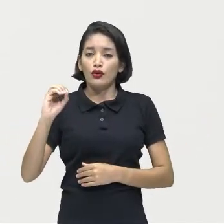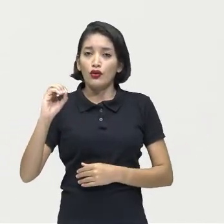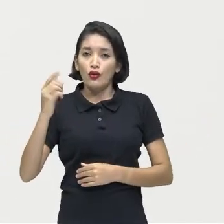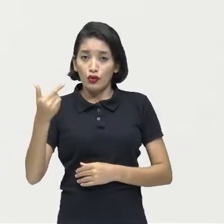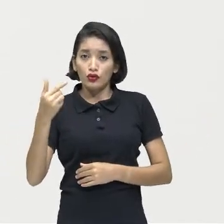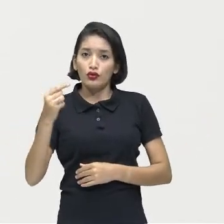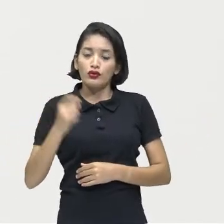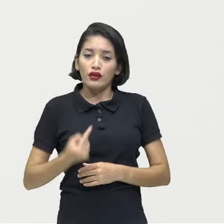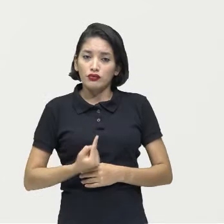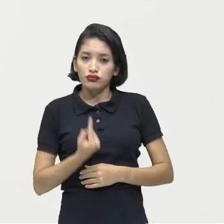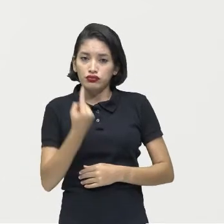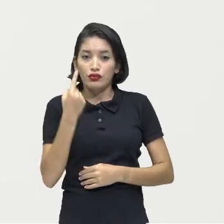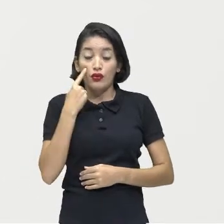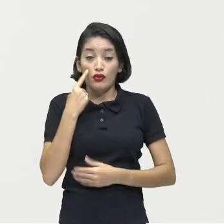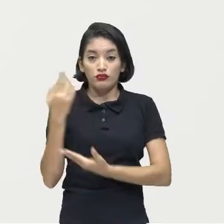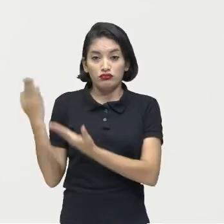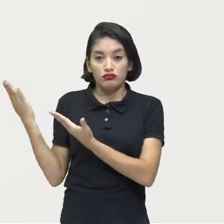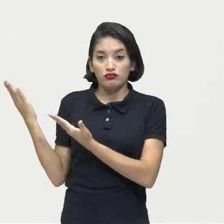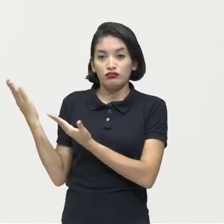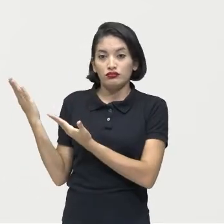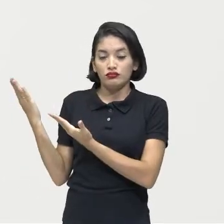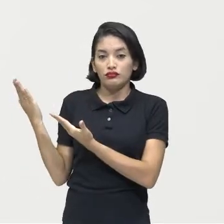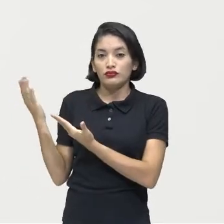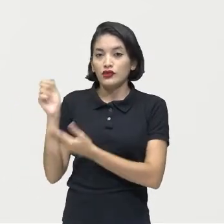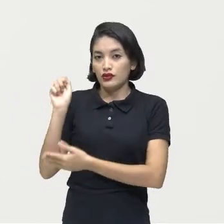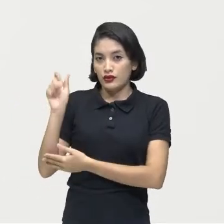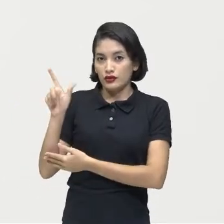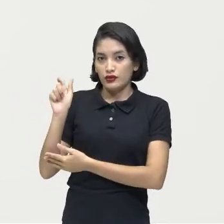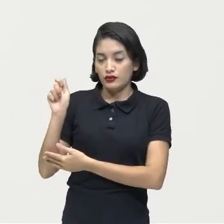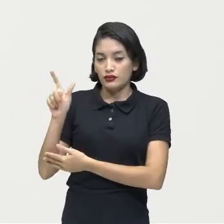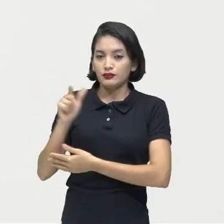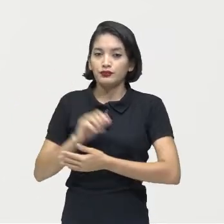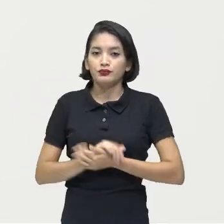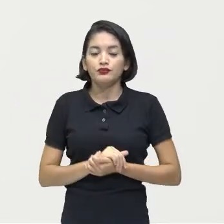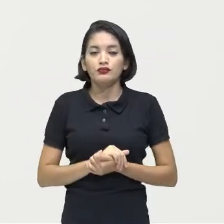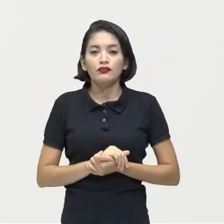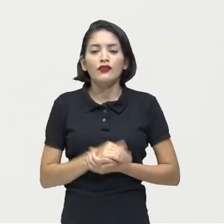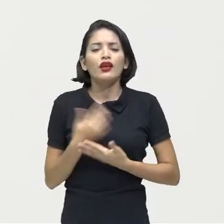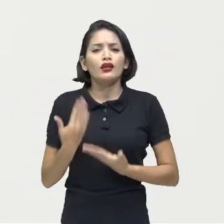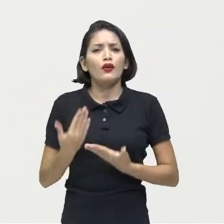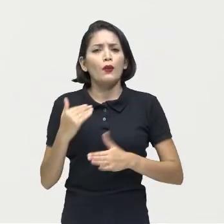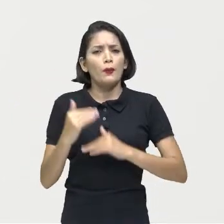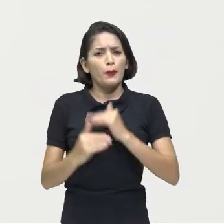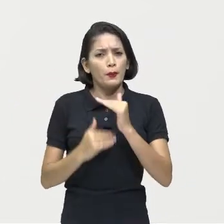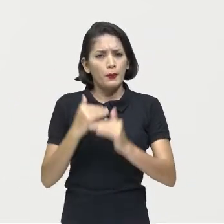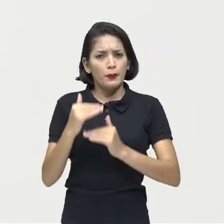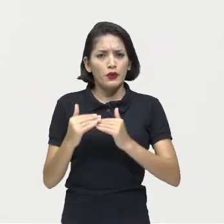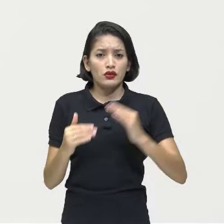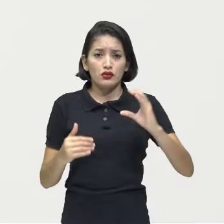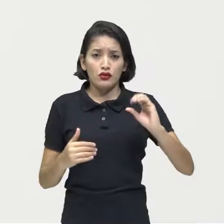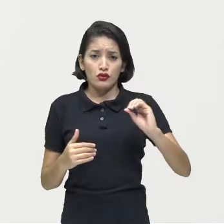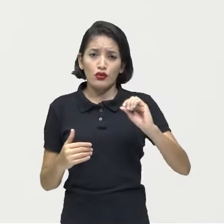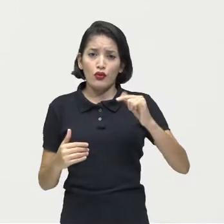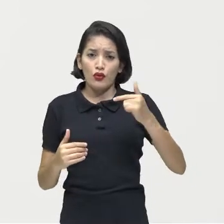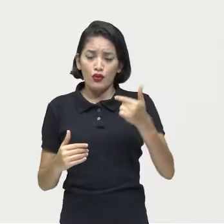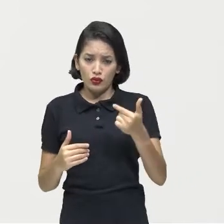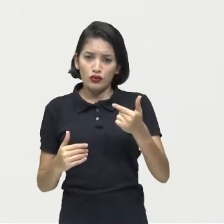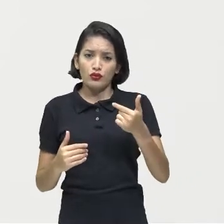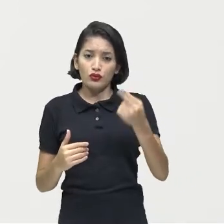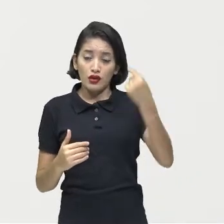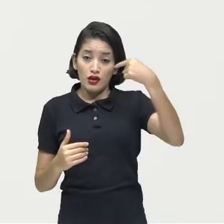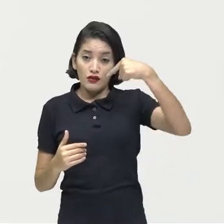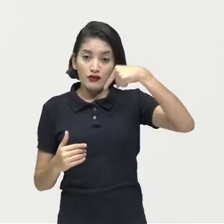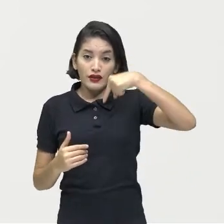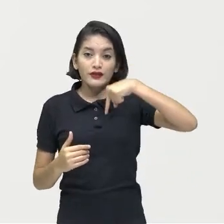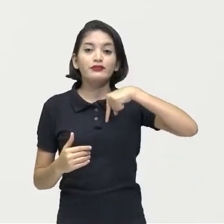tá? Mostrando aqui a saída dele. E nesse processo, o gás oxigênio, ele vai